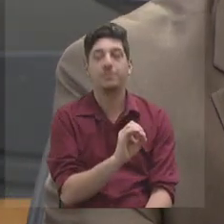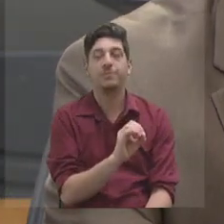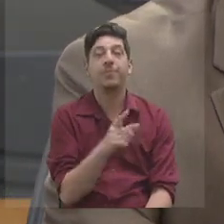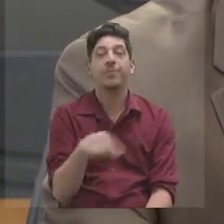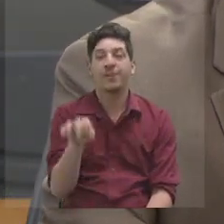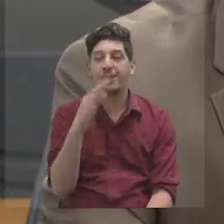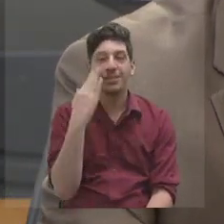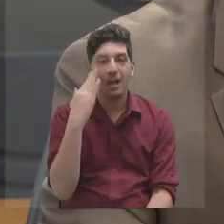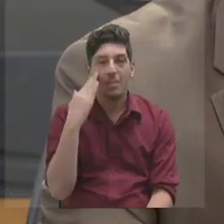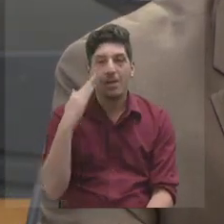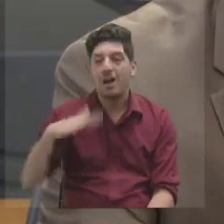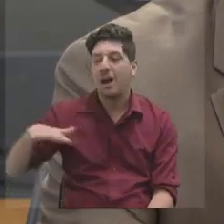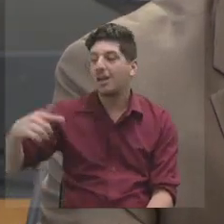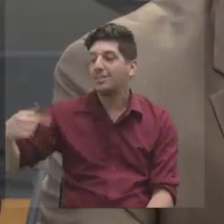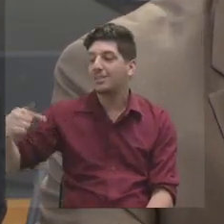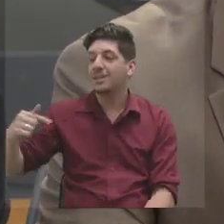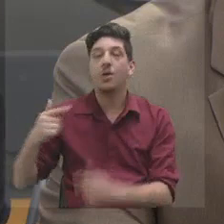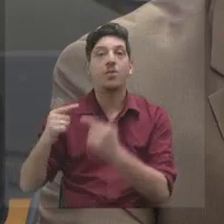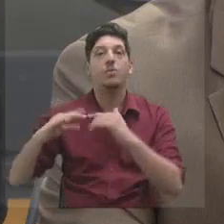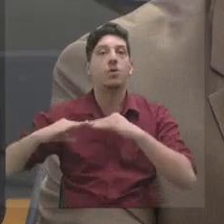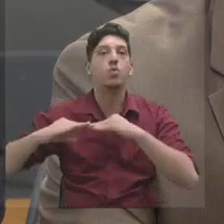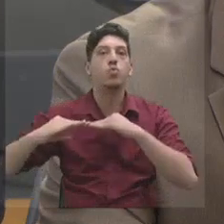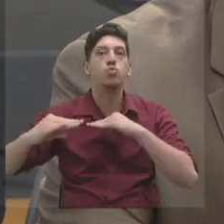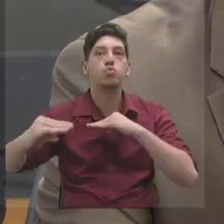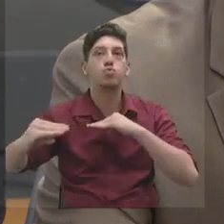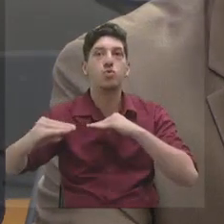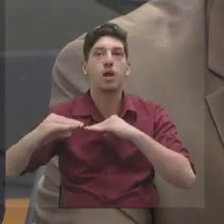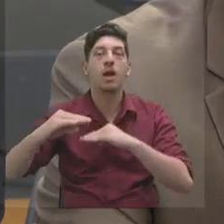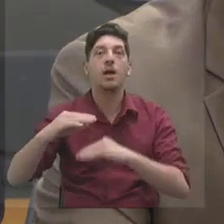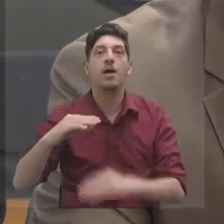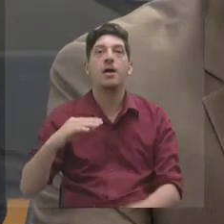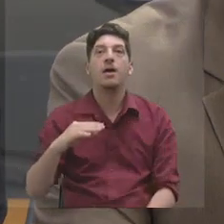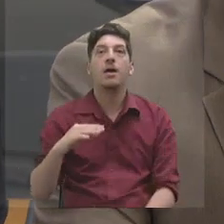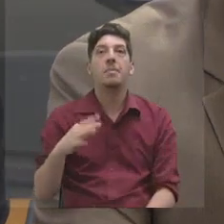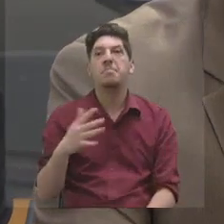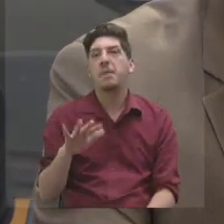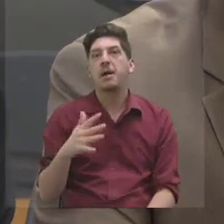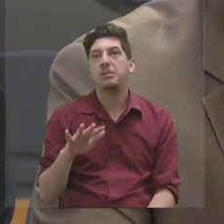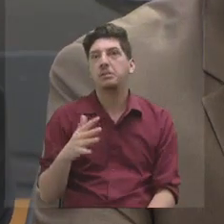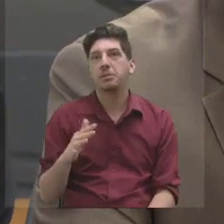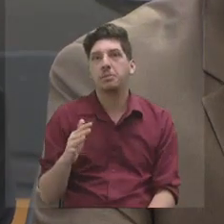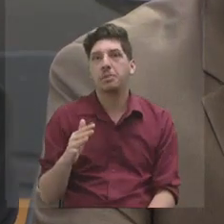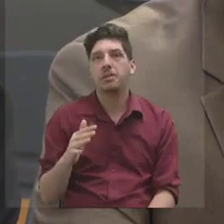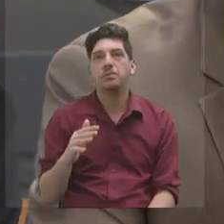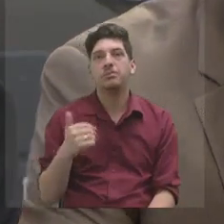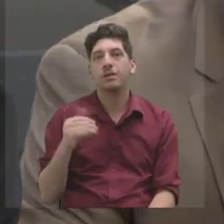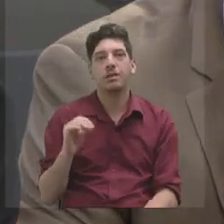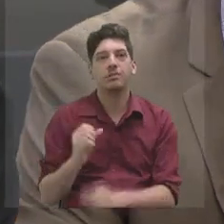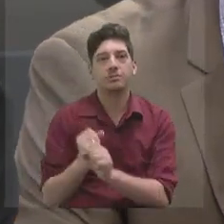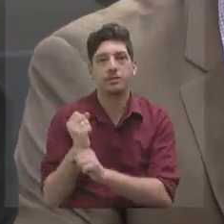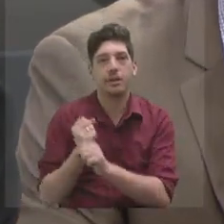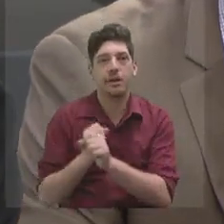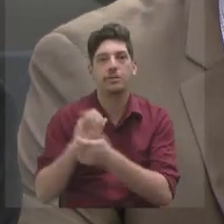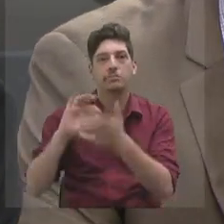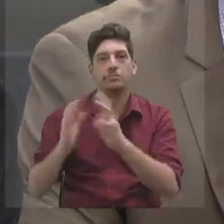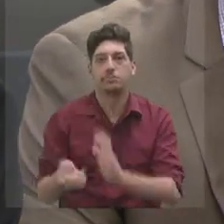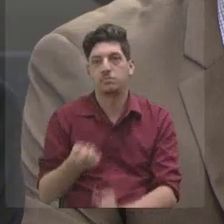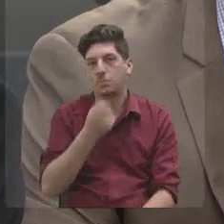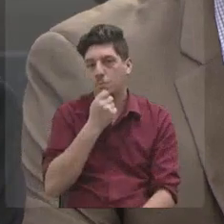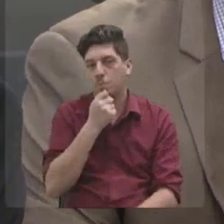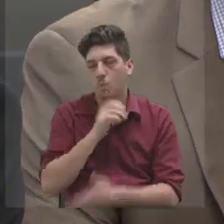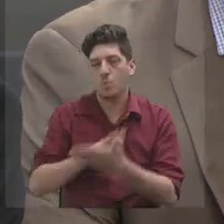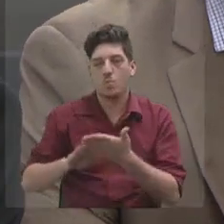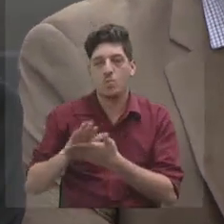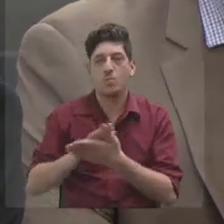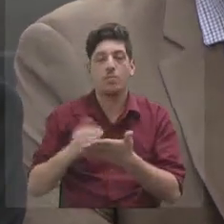nós não tínhamos um recapeamento de estrada podemos falar aí pelo menos a 10 anos o governo do estado não